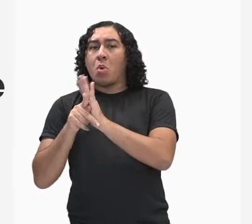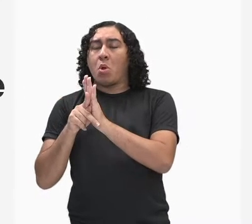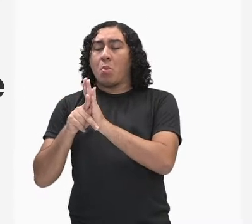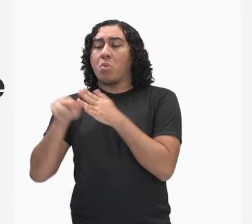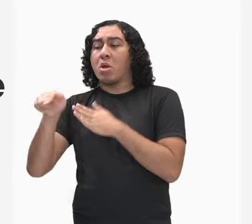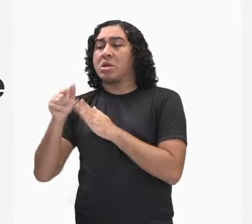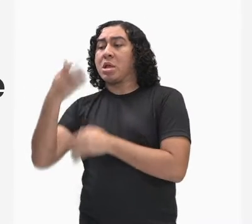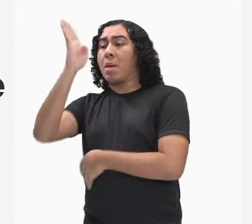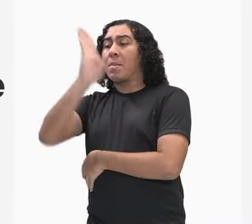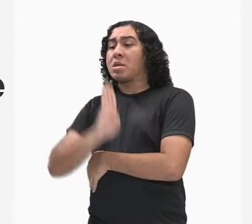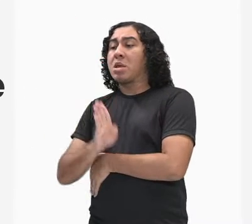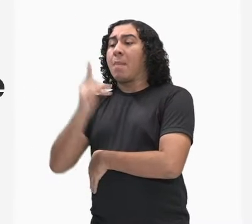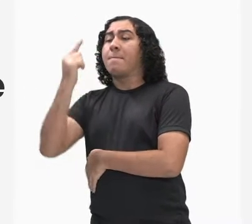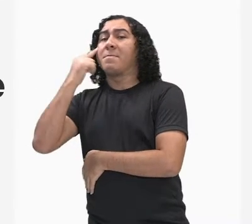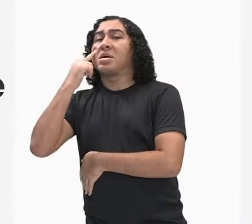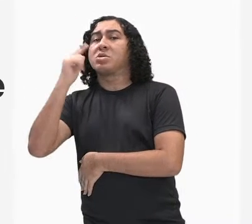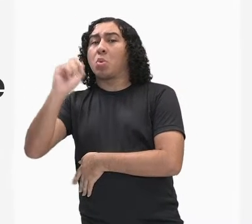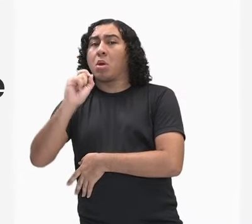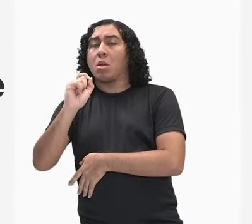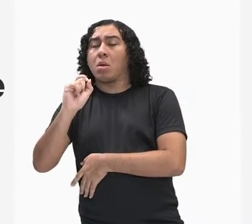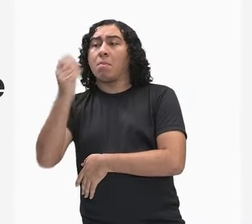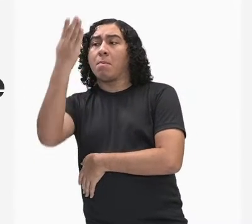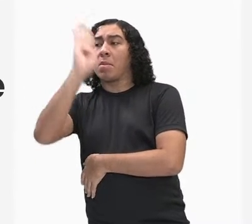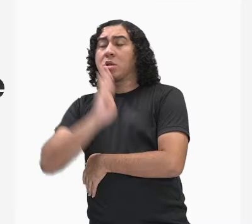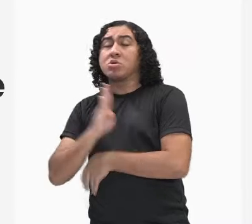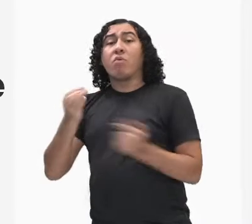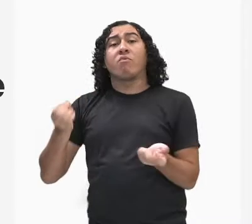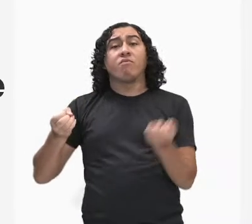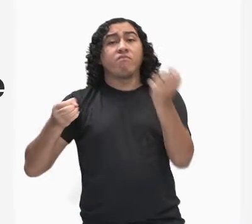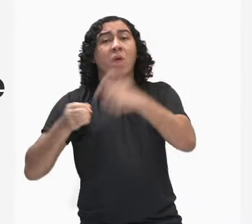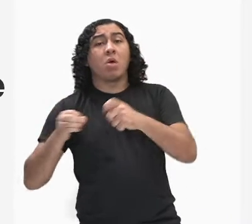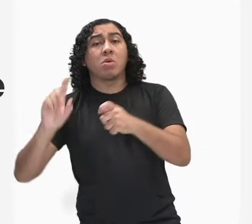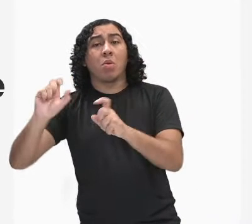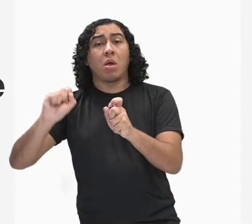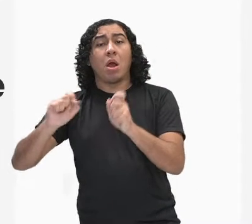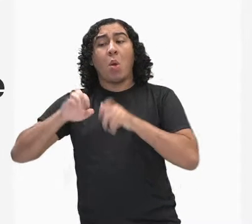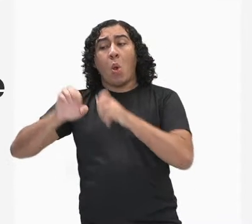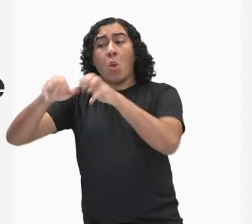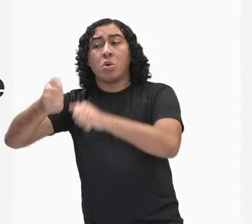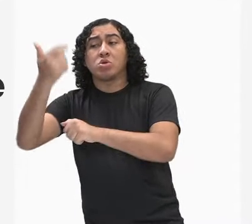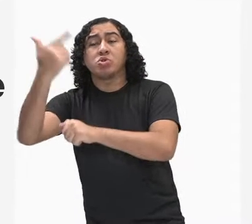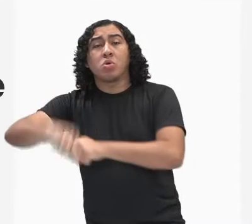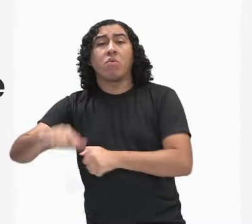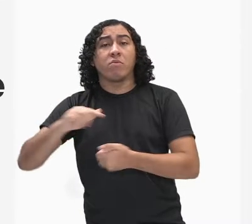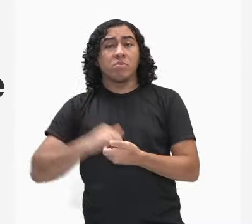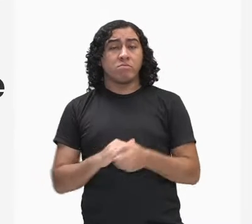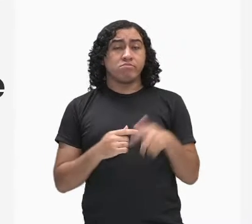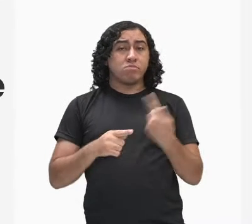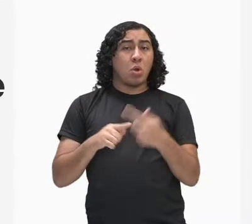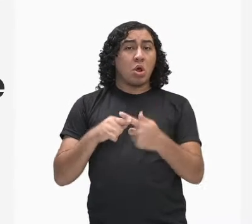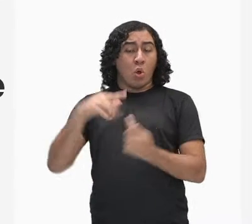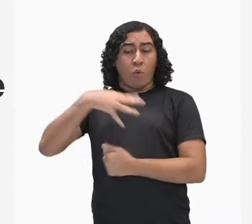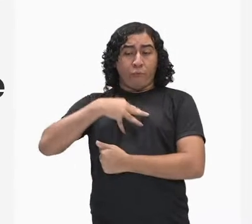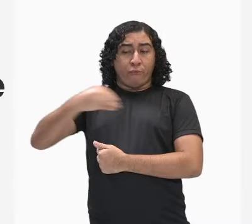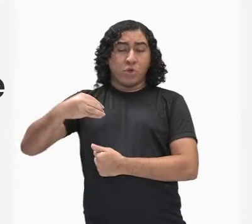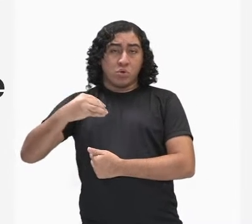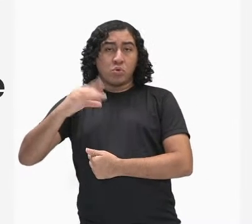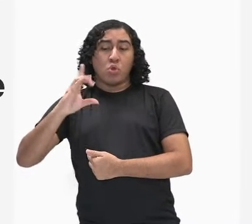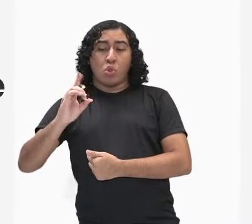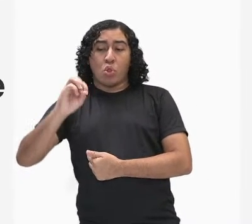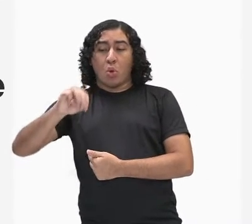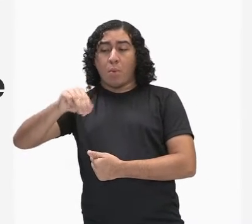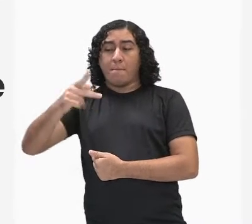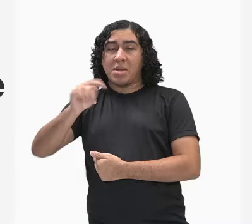de recolonizar o Brasil, a ponto de colocarem o filho de Dom João VI, Dom Pedro I,